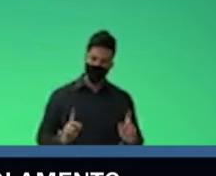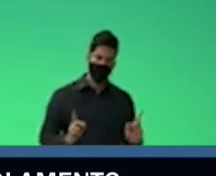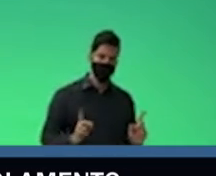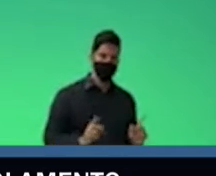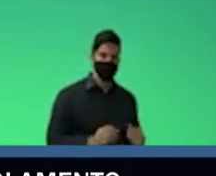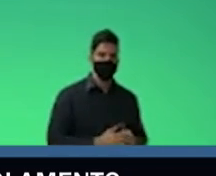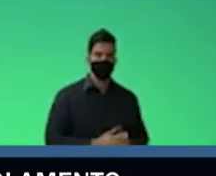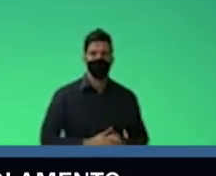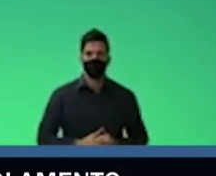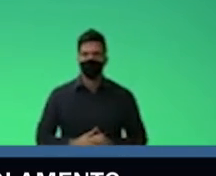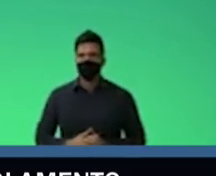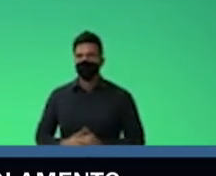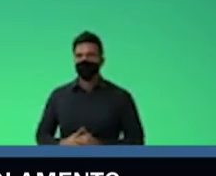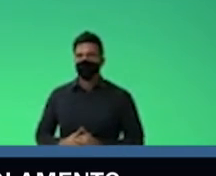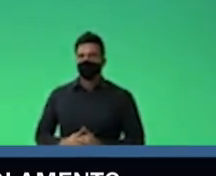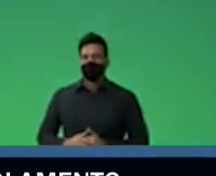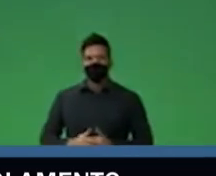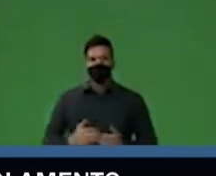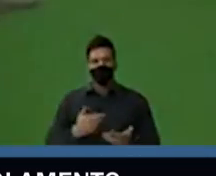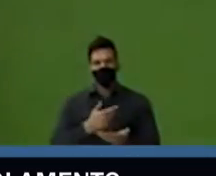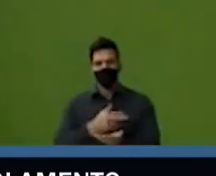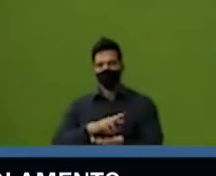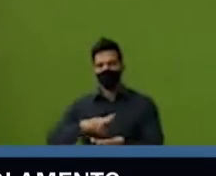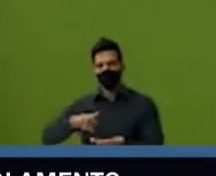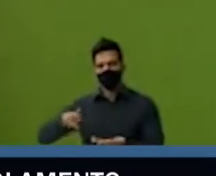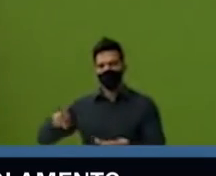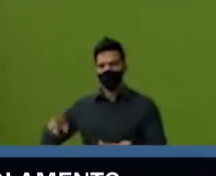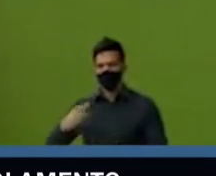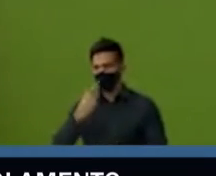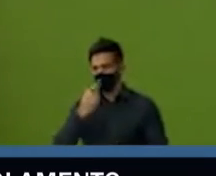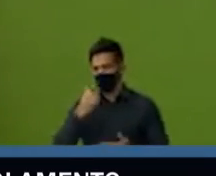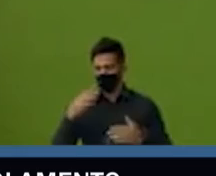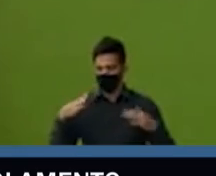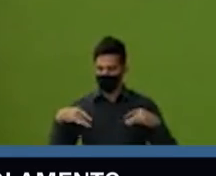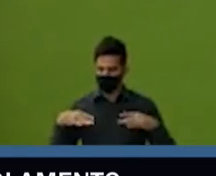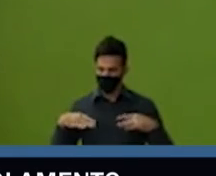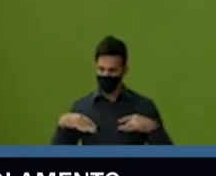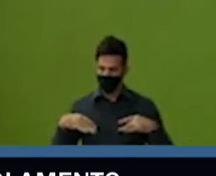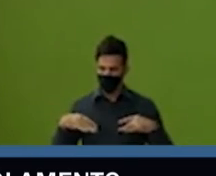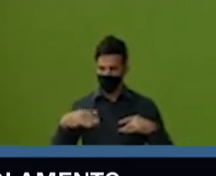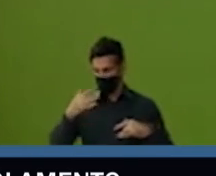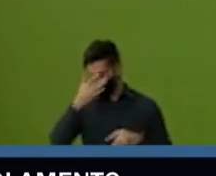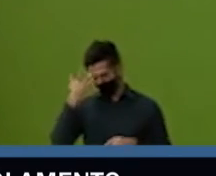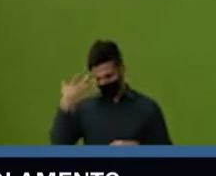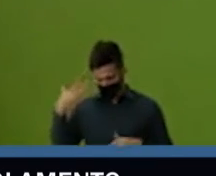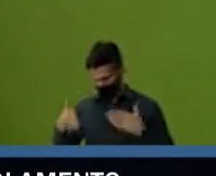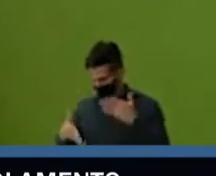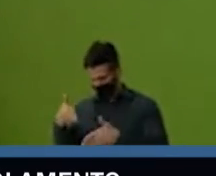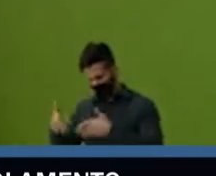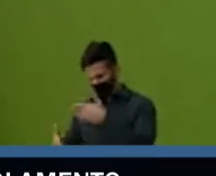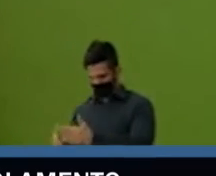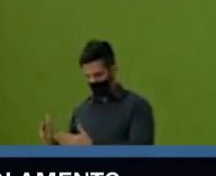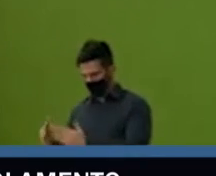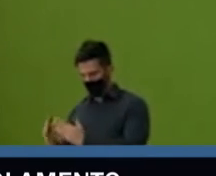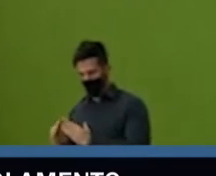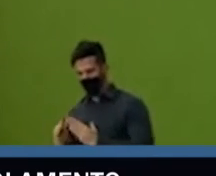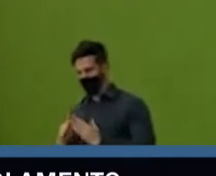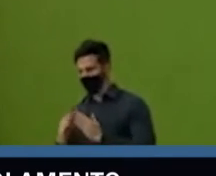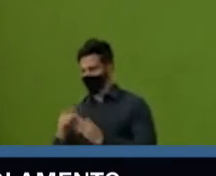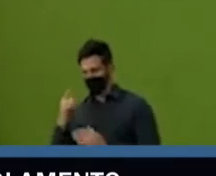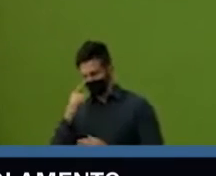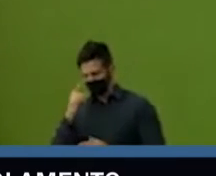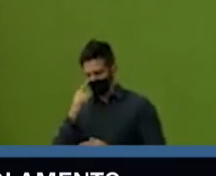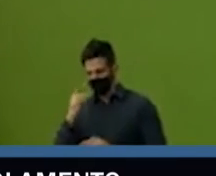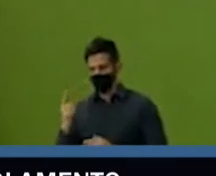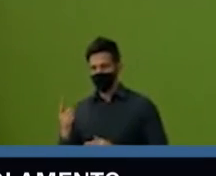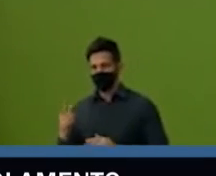pandemia, feriados do Dia das Mães do ano passado, repercutiu no aumento da doença logo